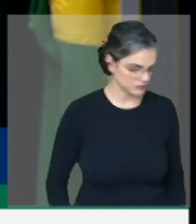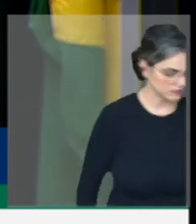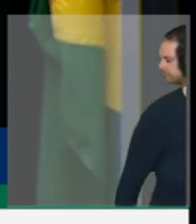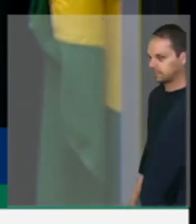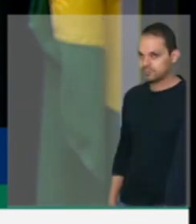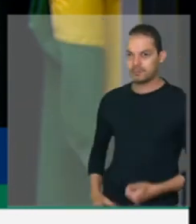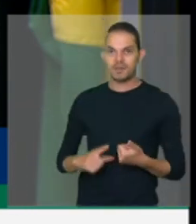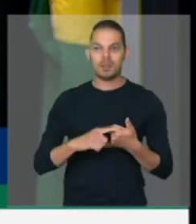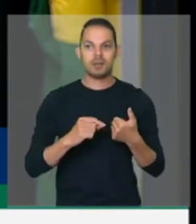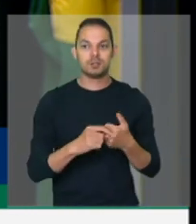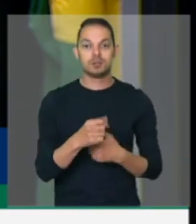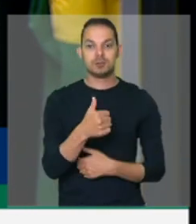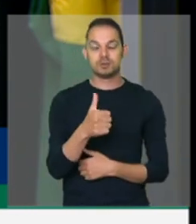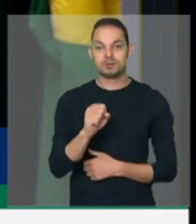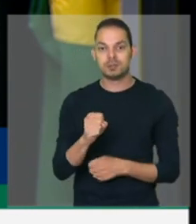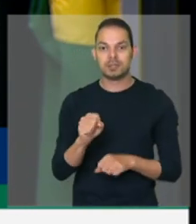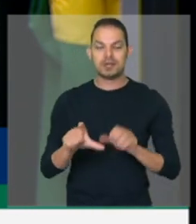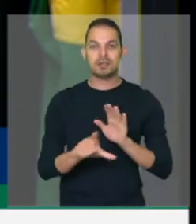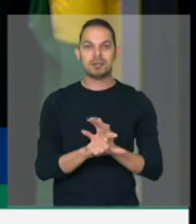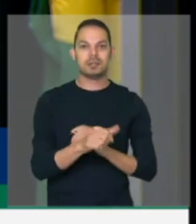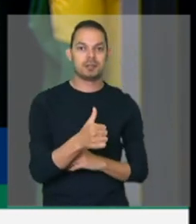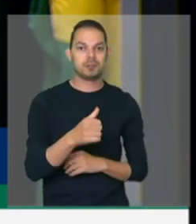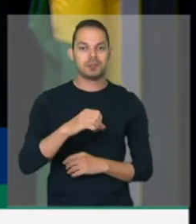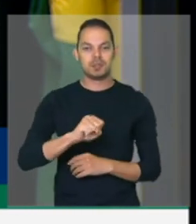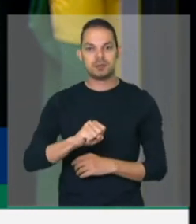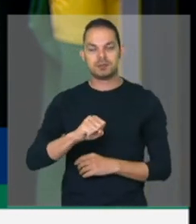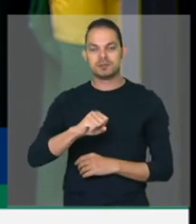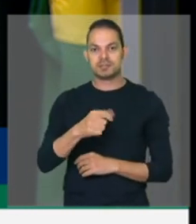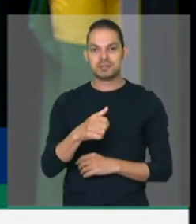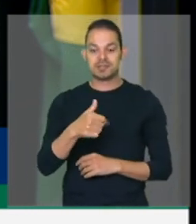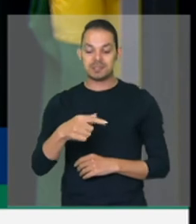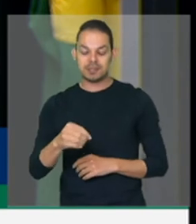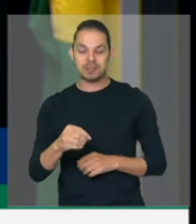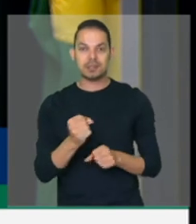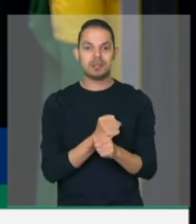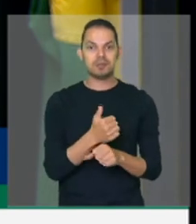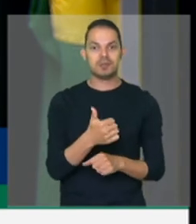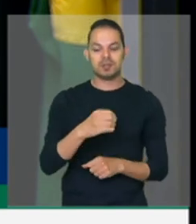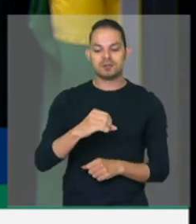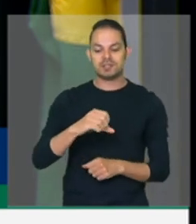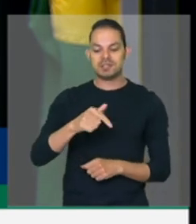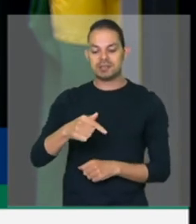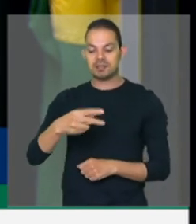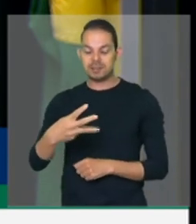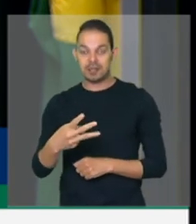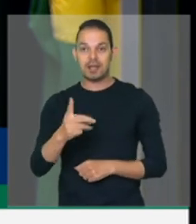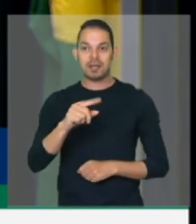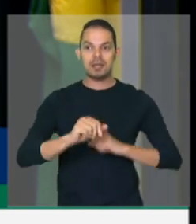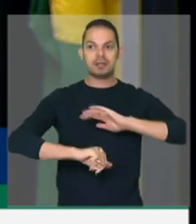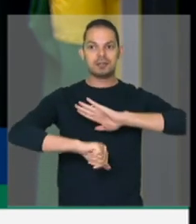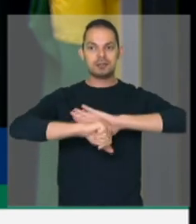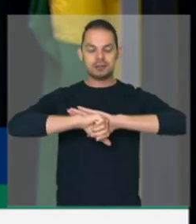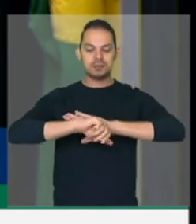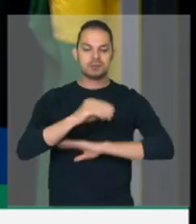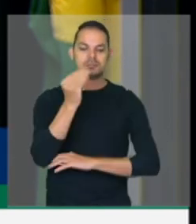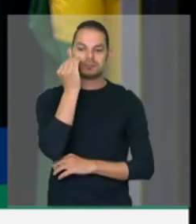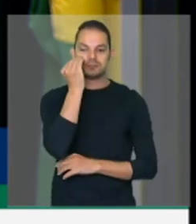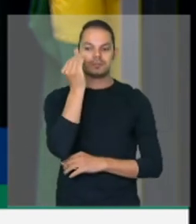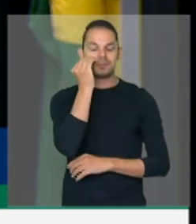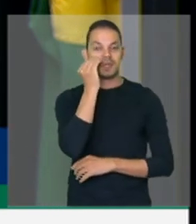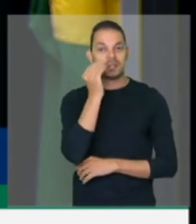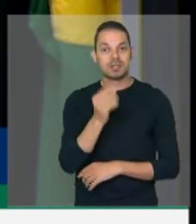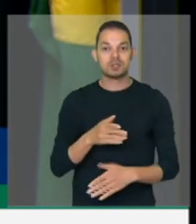de 7.170, de 1983, é claro estabelecer como crime a tentativa de